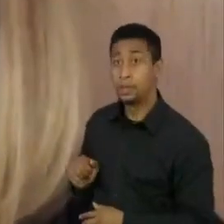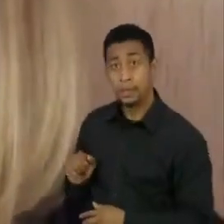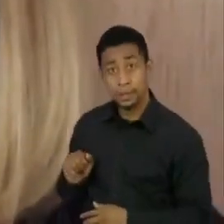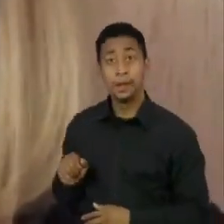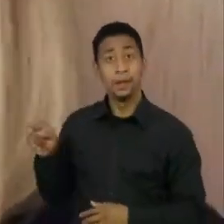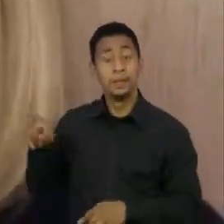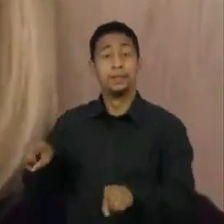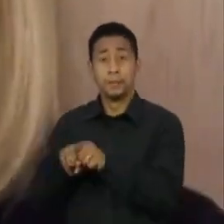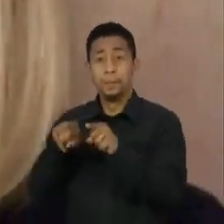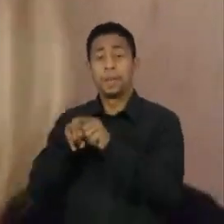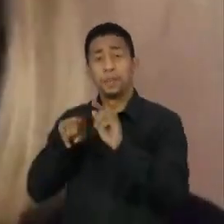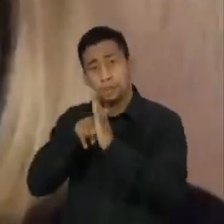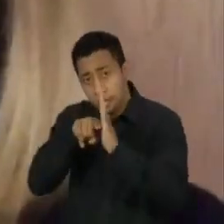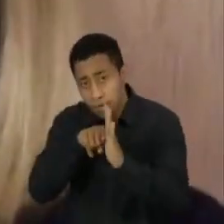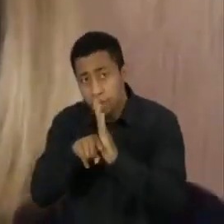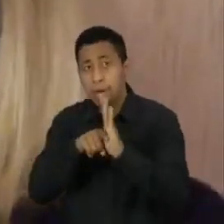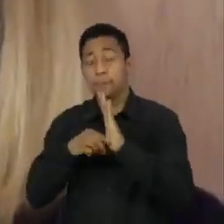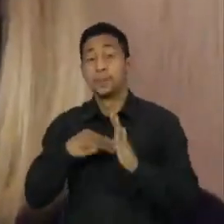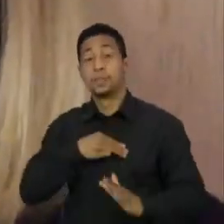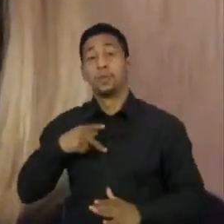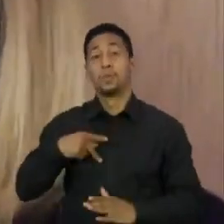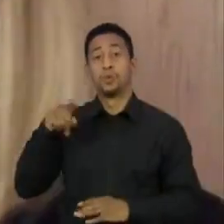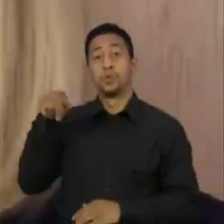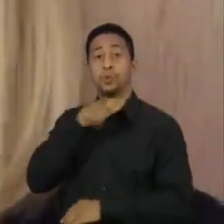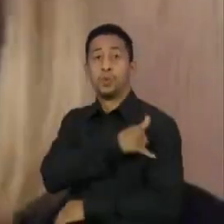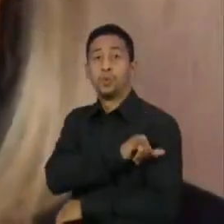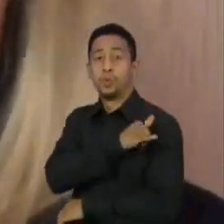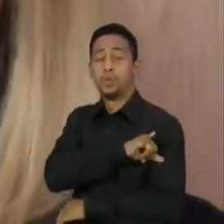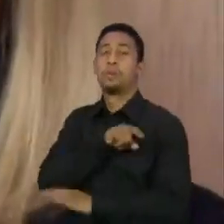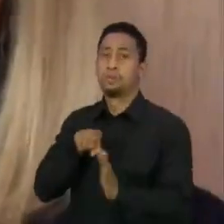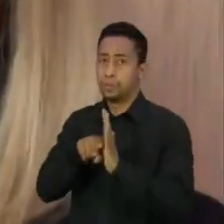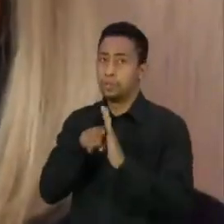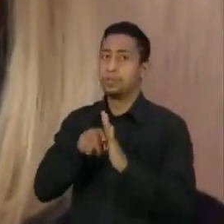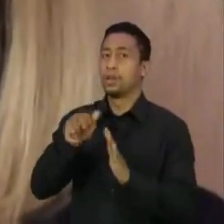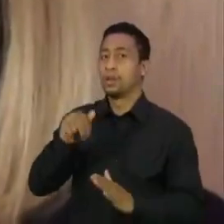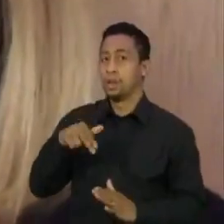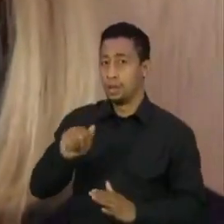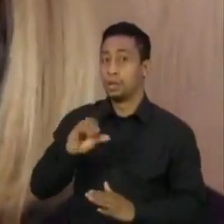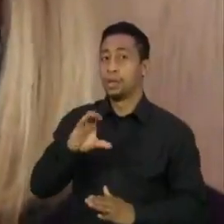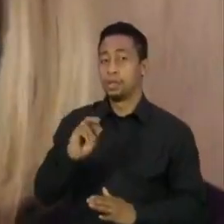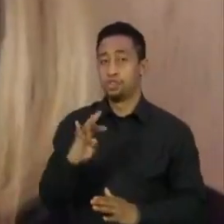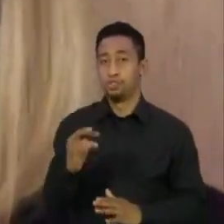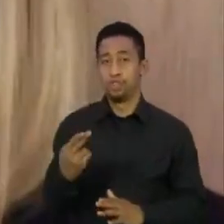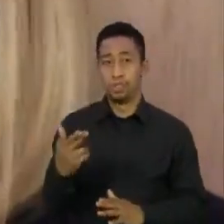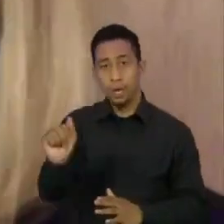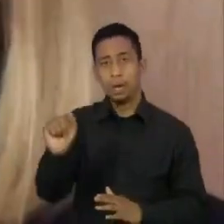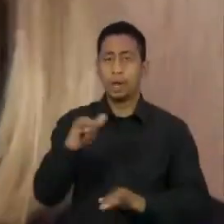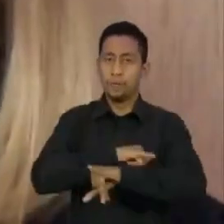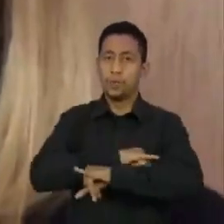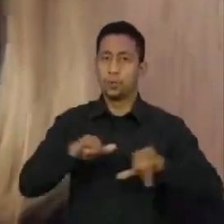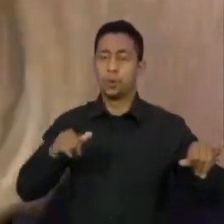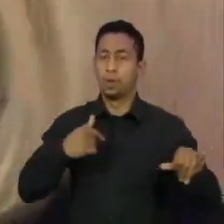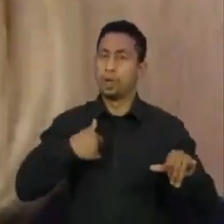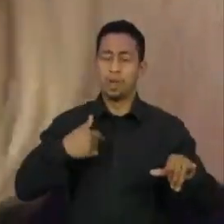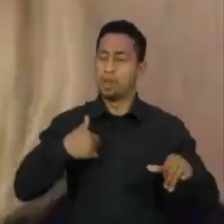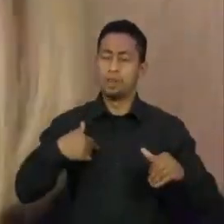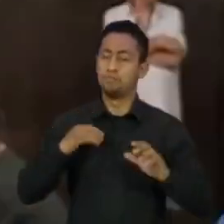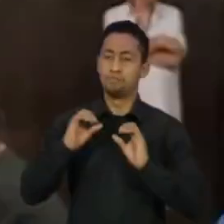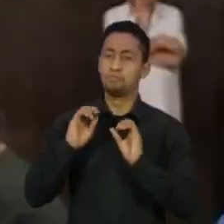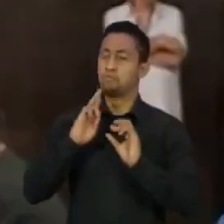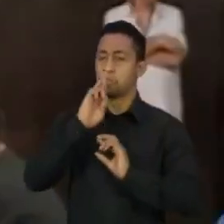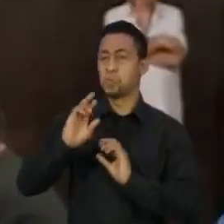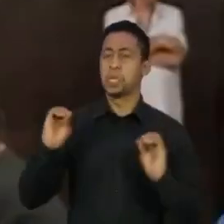é investigada pelo Ministério Público do Rio de Janeiro Ana Cristina informou por meio de sua defesa não vai se